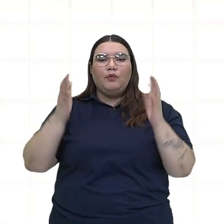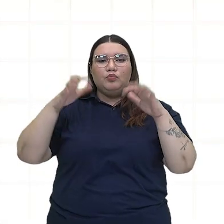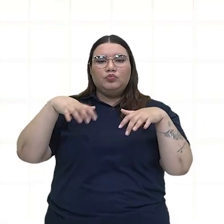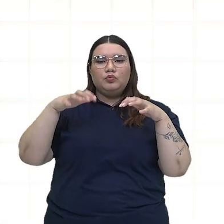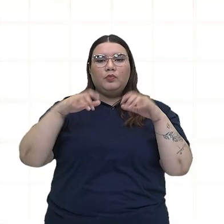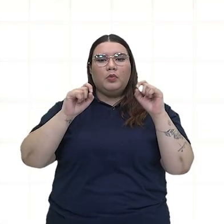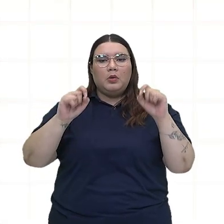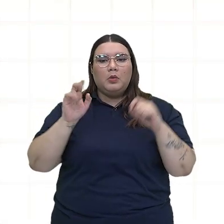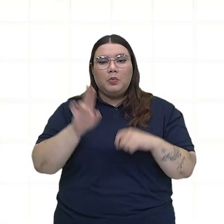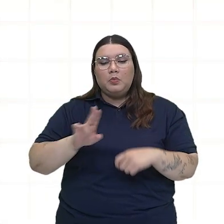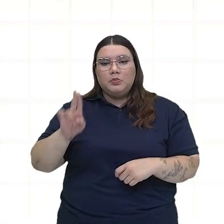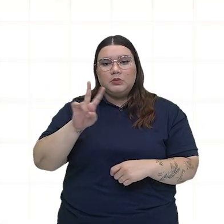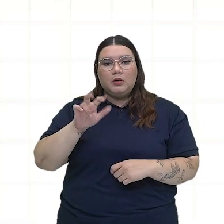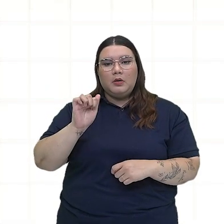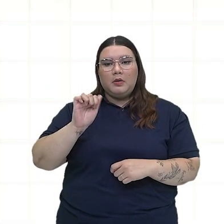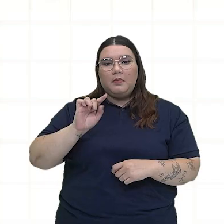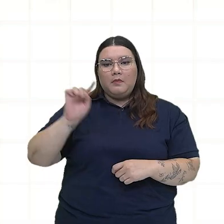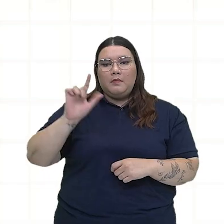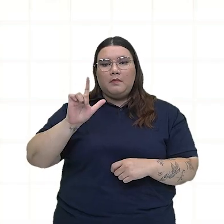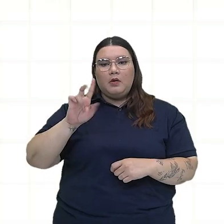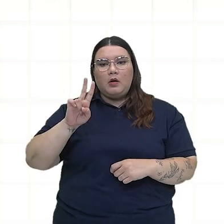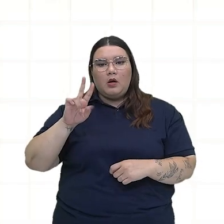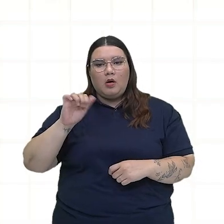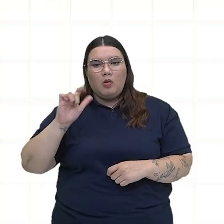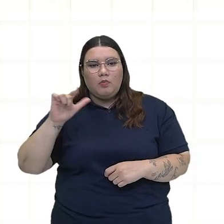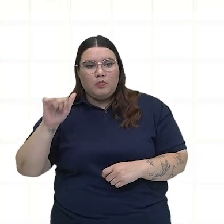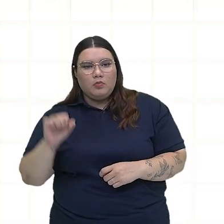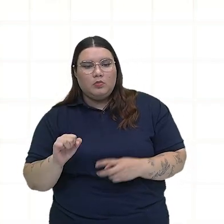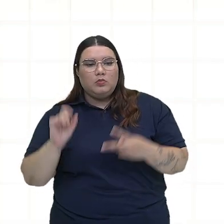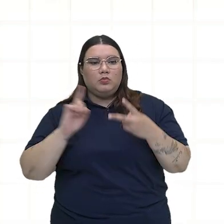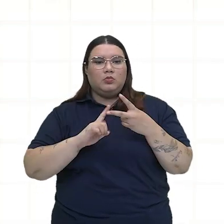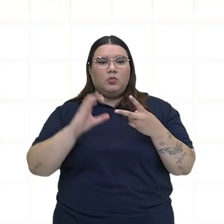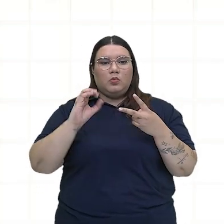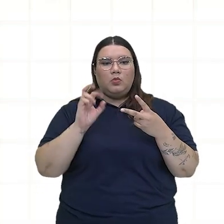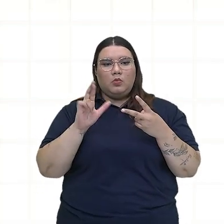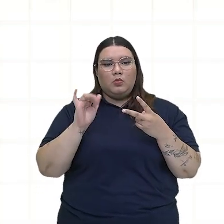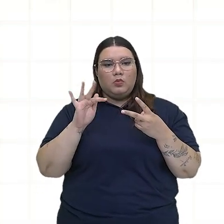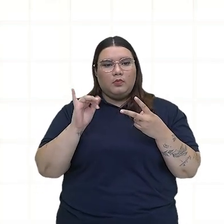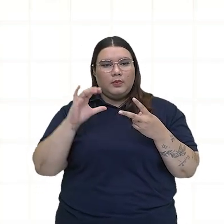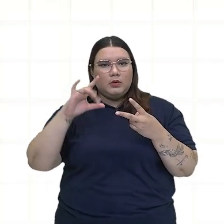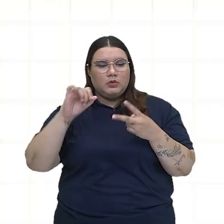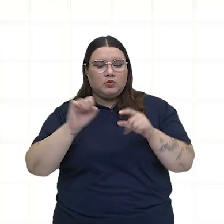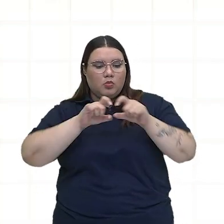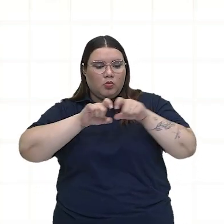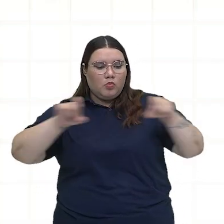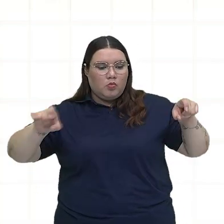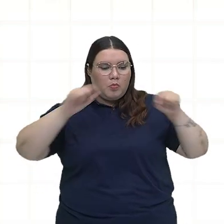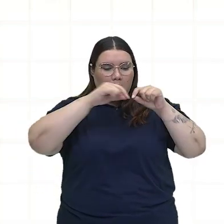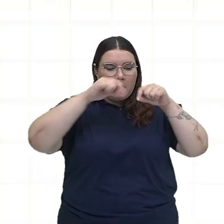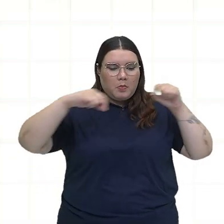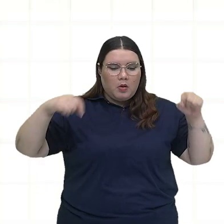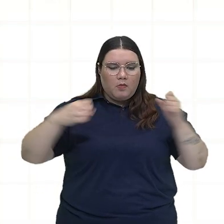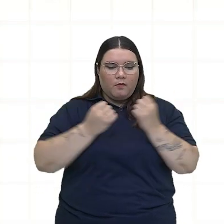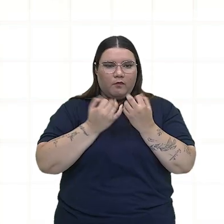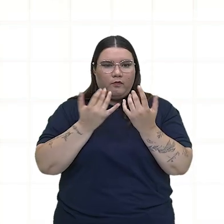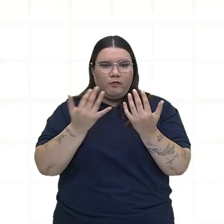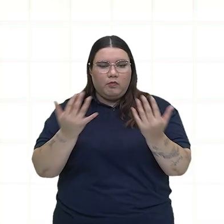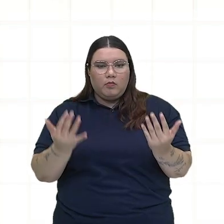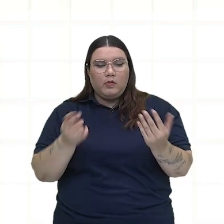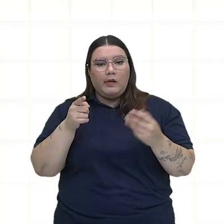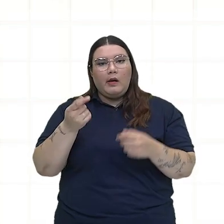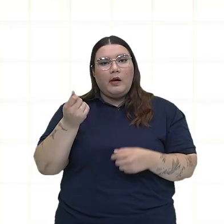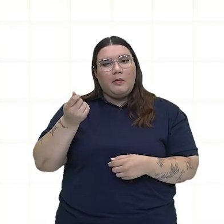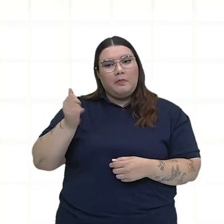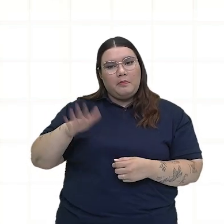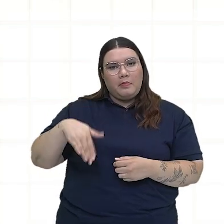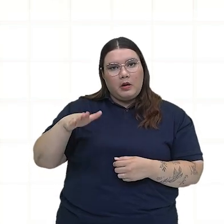por meio de válvulas, aspersores e também de orifícios nas tubulações. Qual é a vantagem? É um